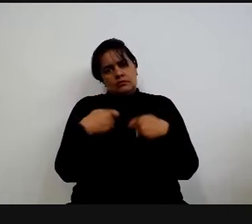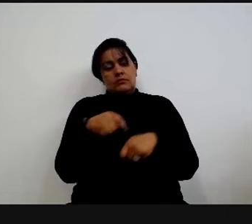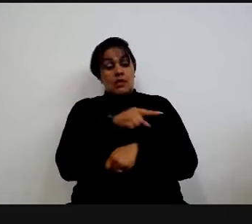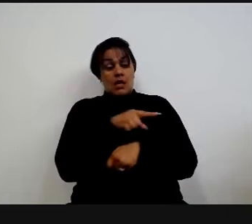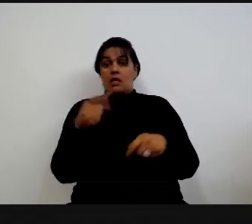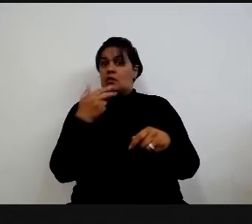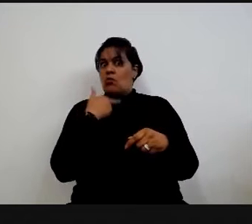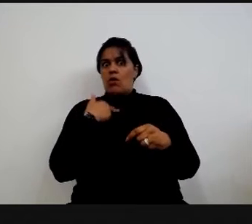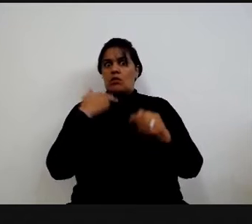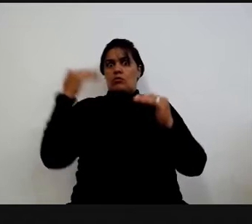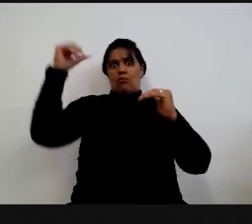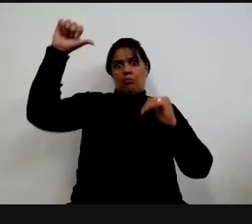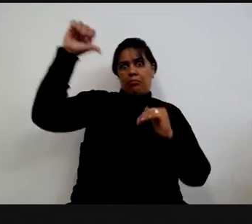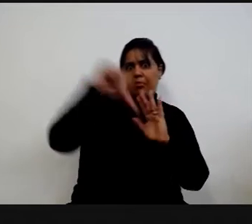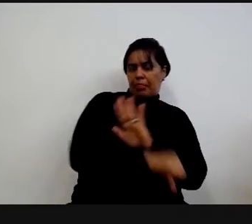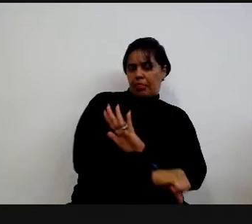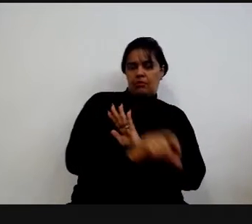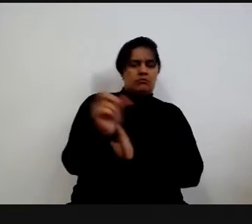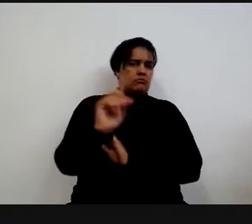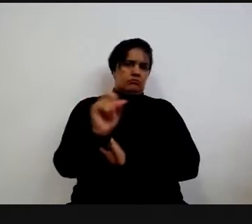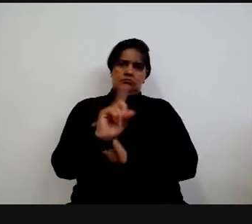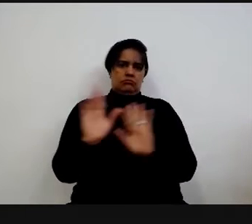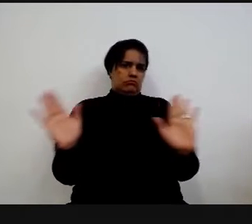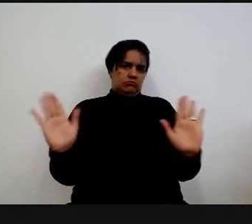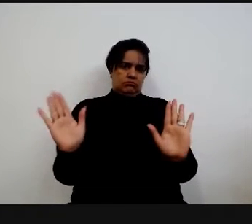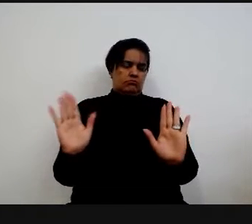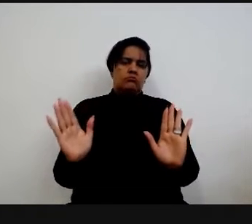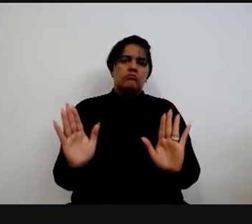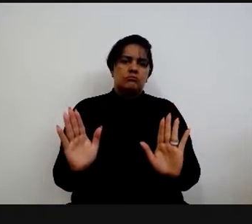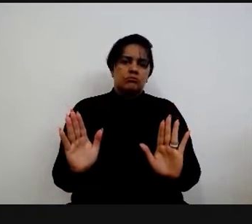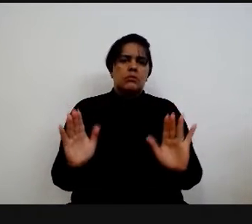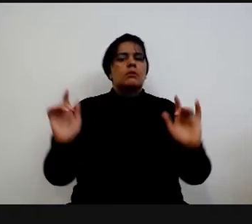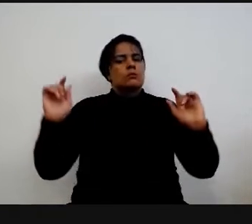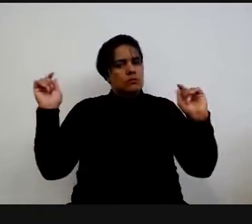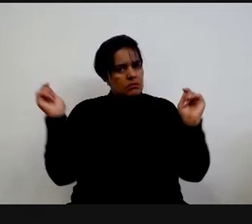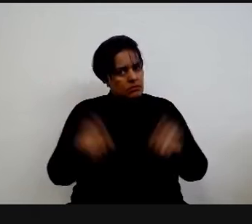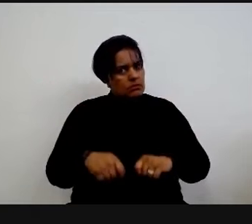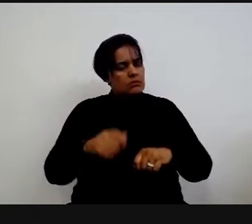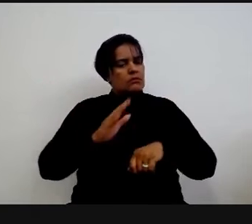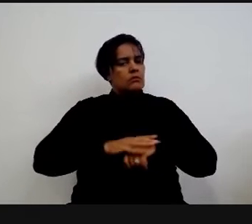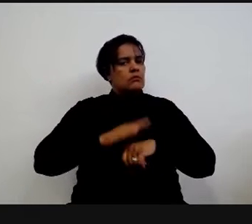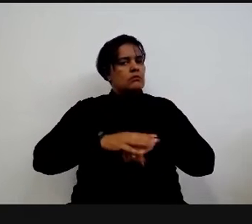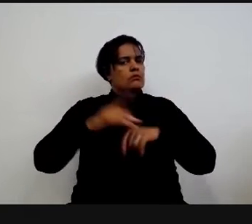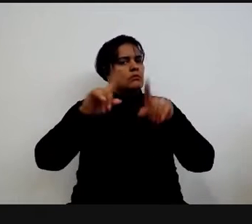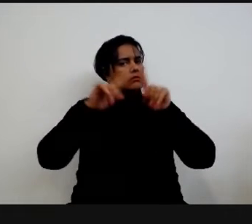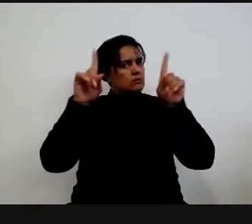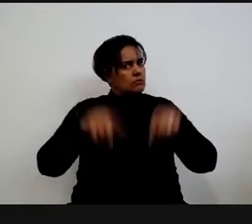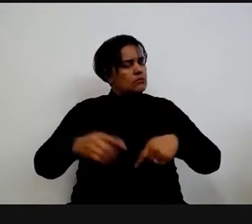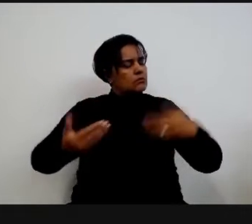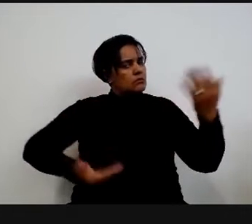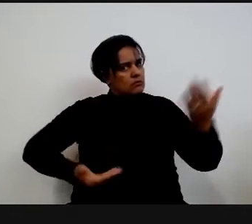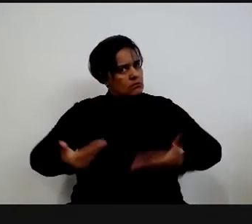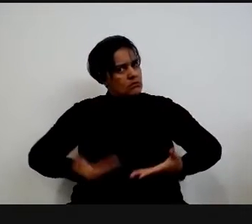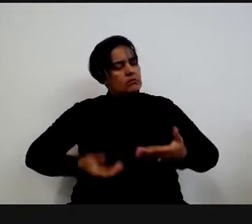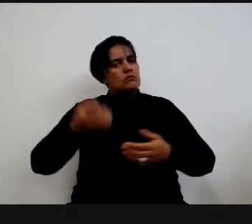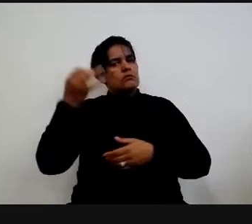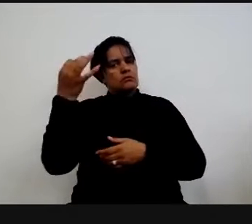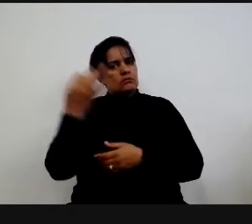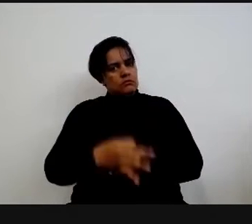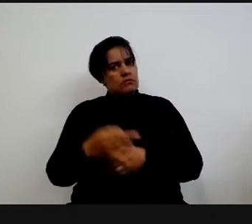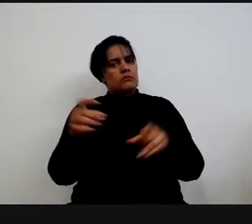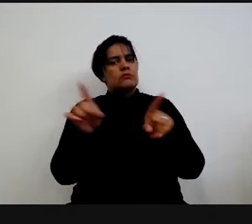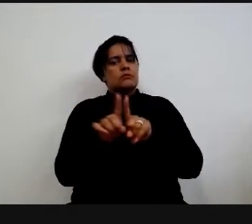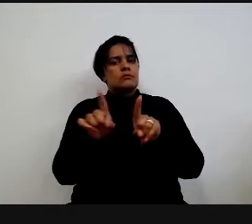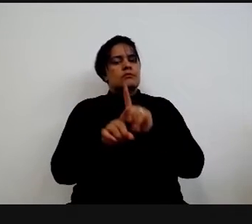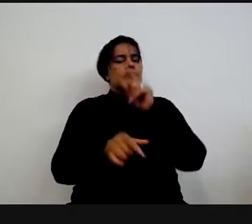podem fugir do escopo para o qual ela foi criada. Capacitar o servidor público e, logicamente, com o trabalho que foi